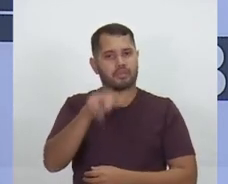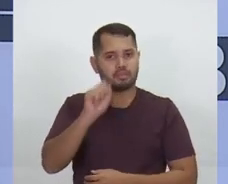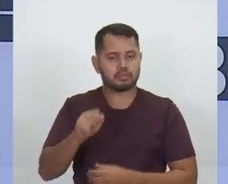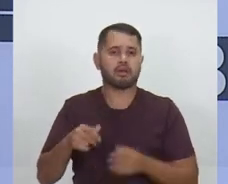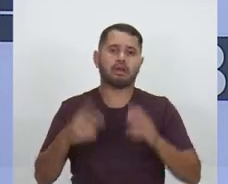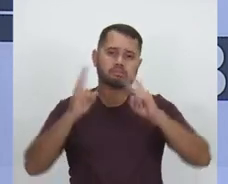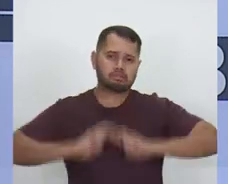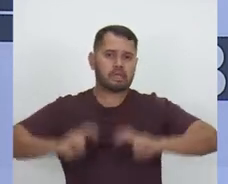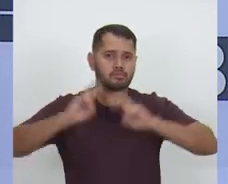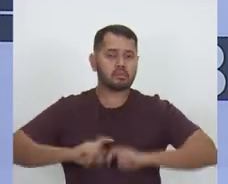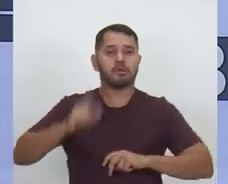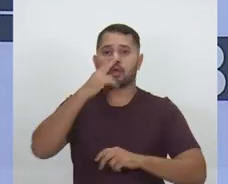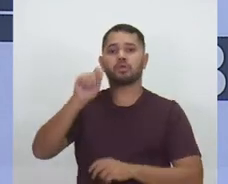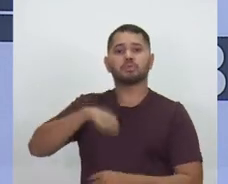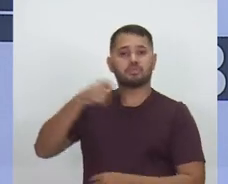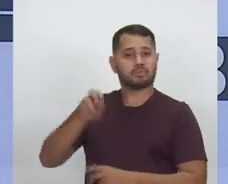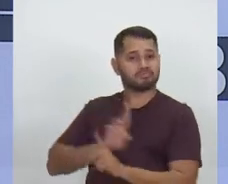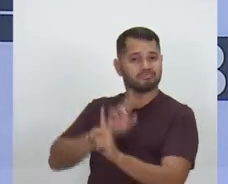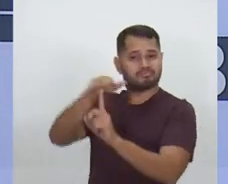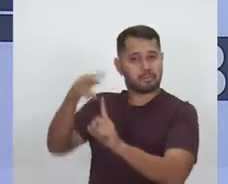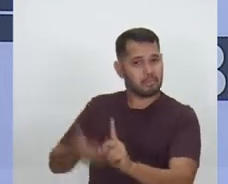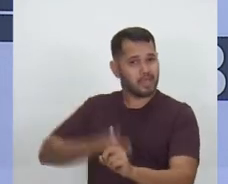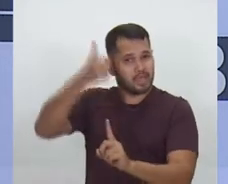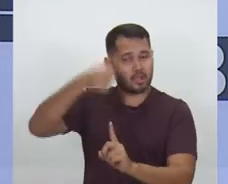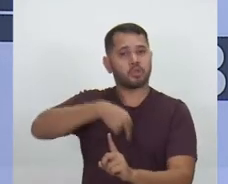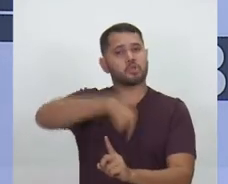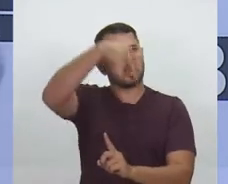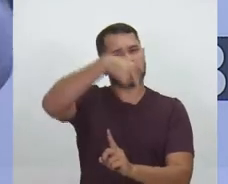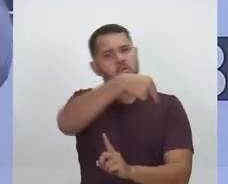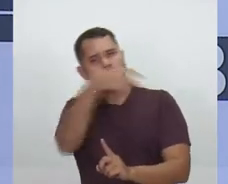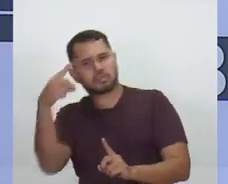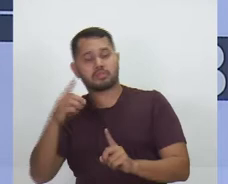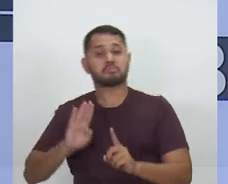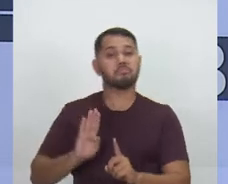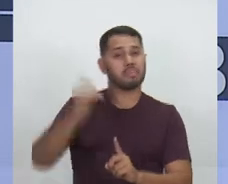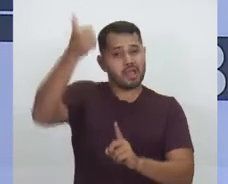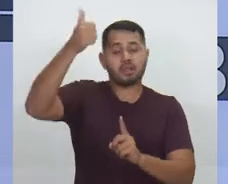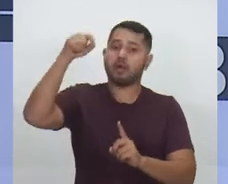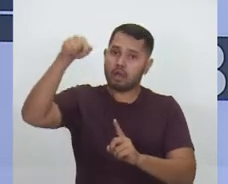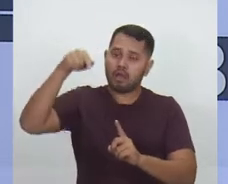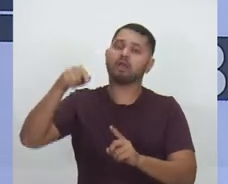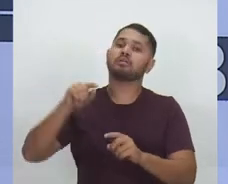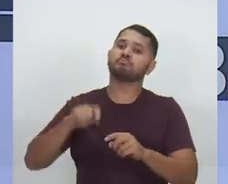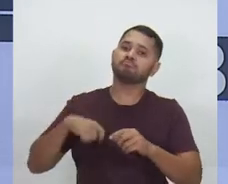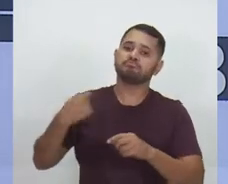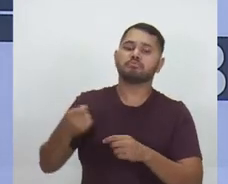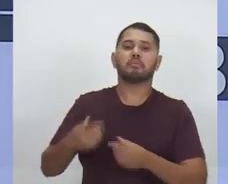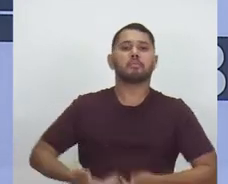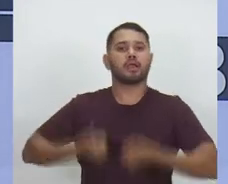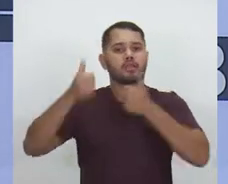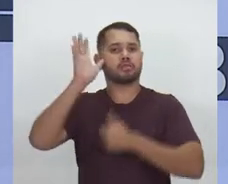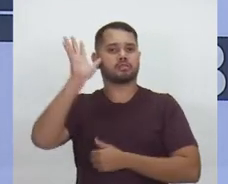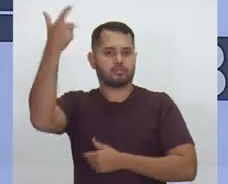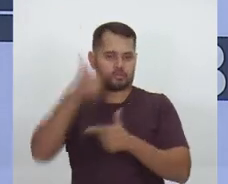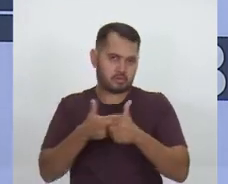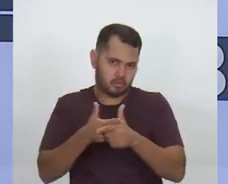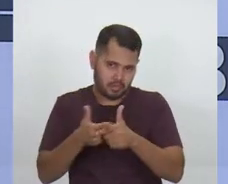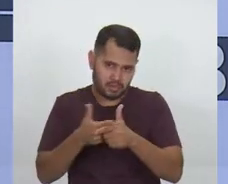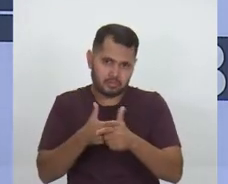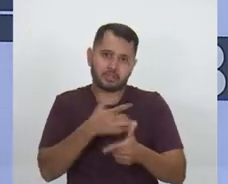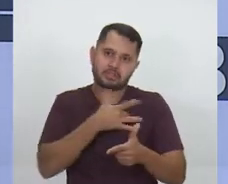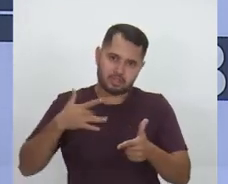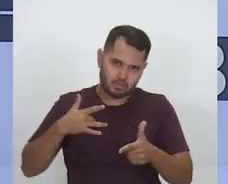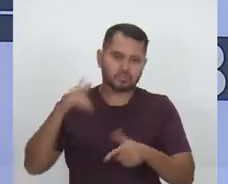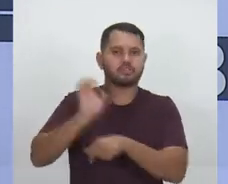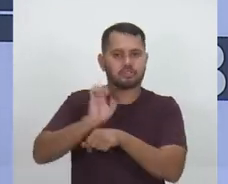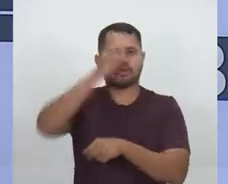aquele hospital que é o melhor hospital do norte e nordeste do brasil ali está a grande solução para os problemas da saúde do